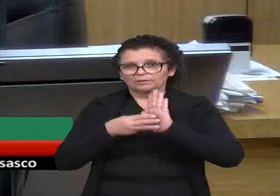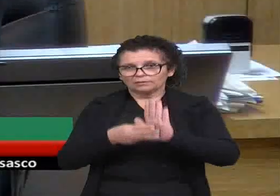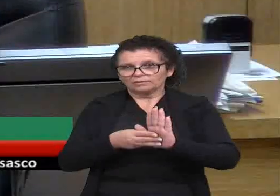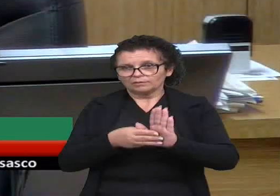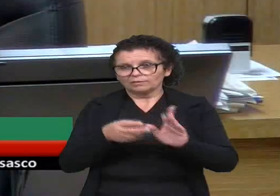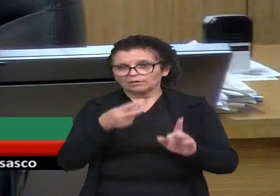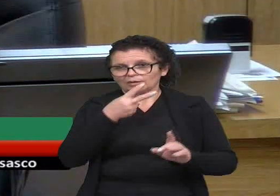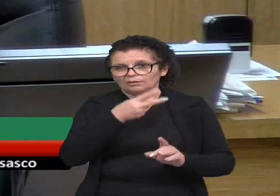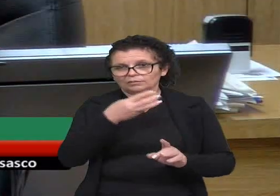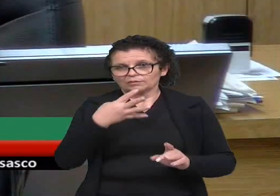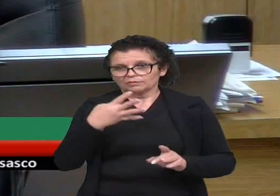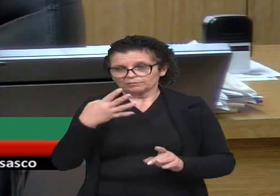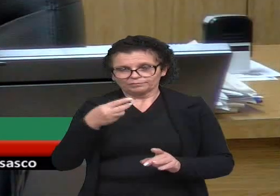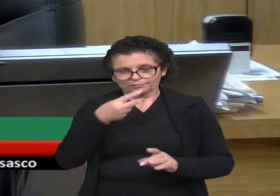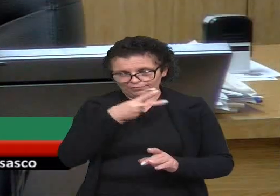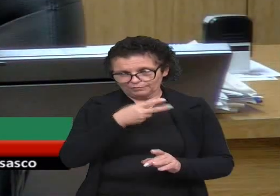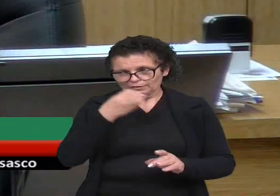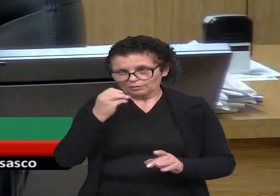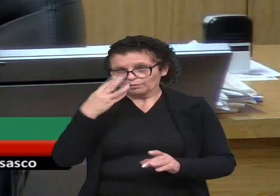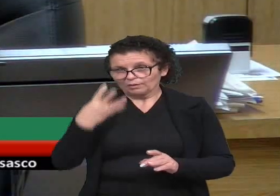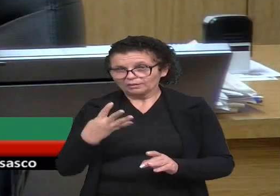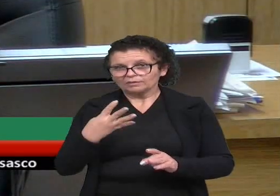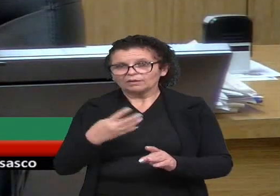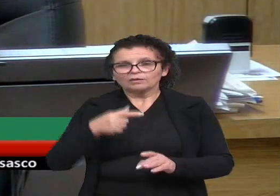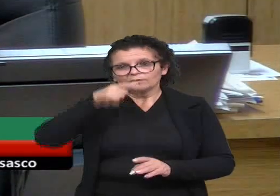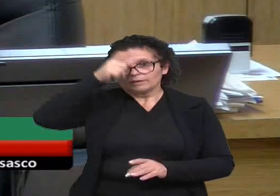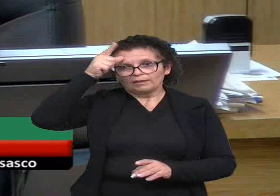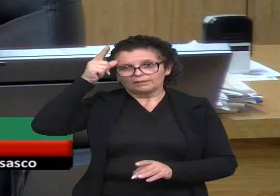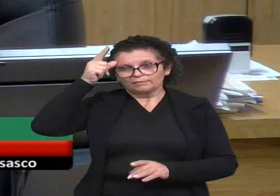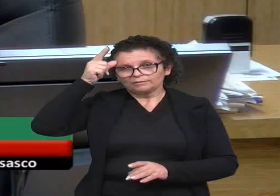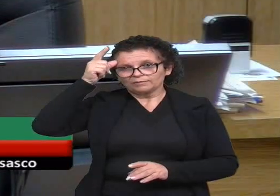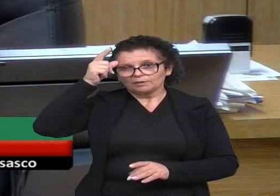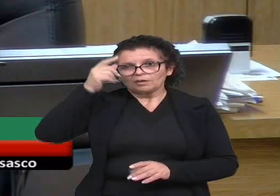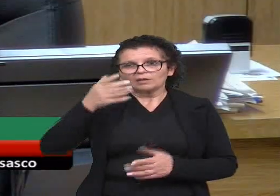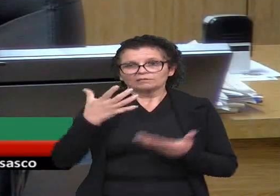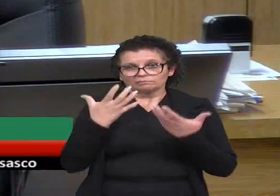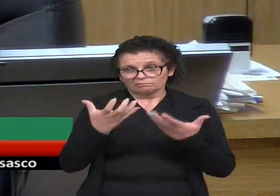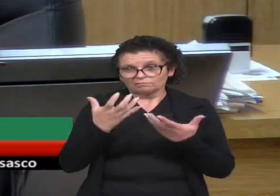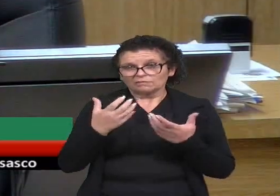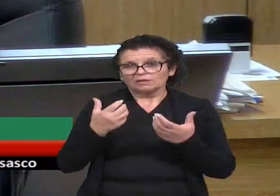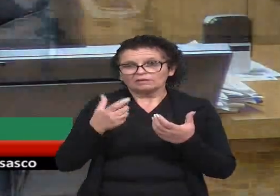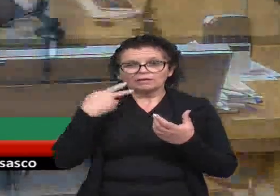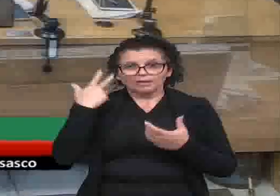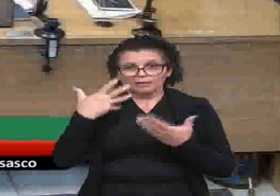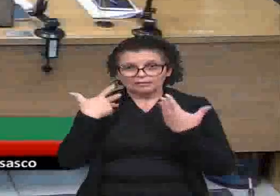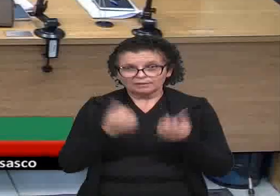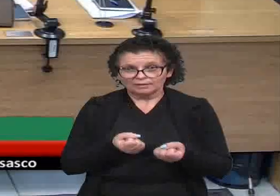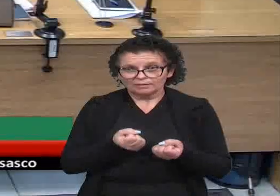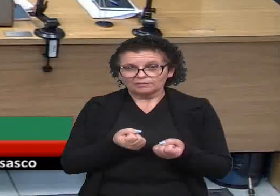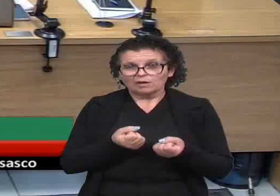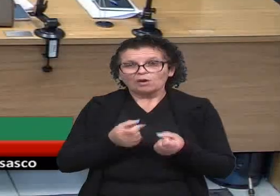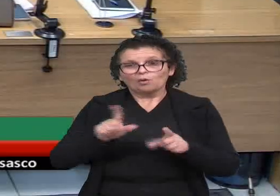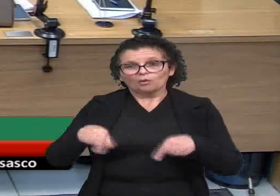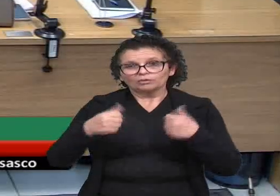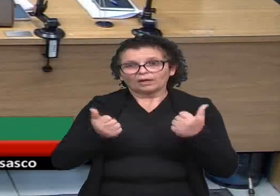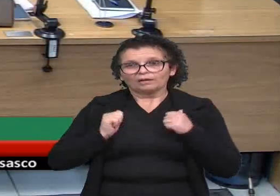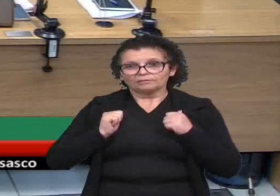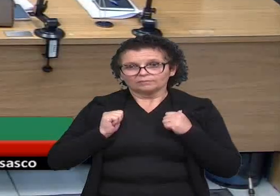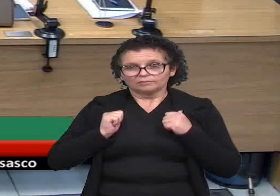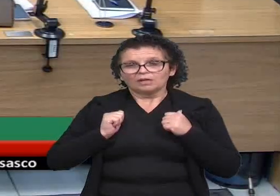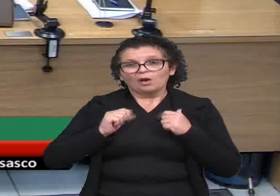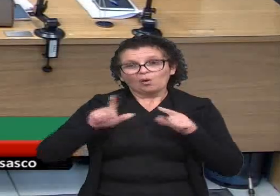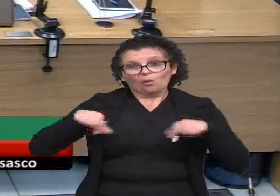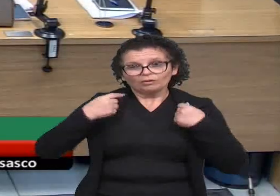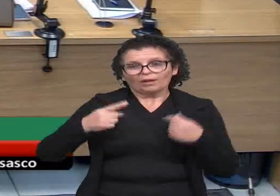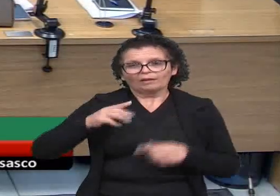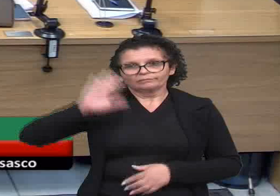reconhecimento 204/2023 do novo vereador Laércio Mendonça. Os vereadores favoráveis permaneçam como estão, os contrários se manifestam.